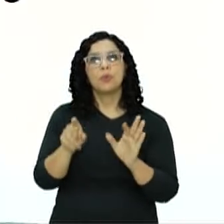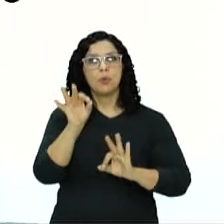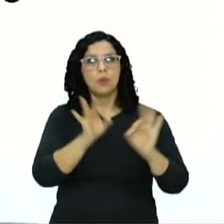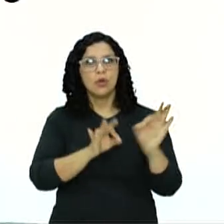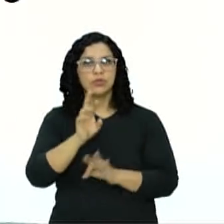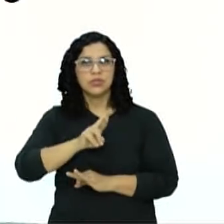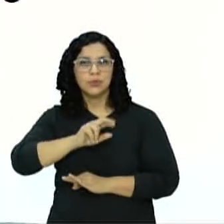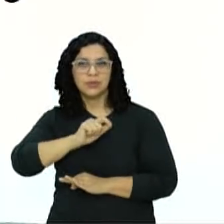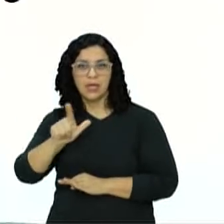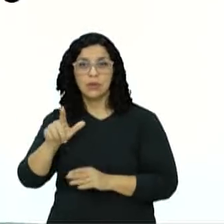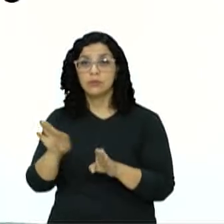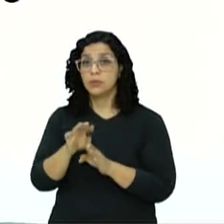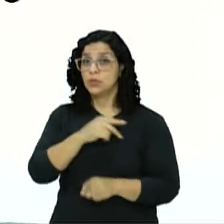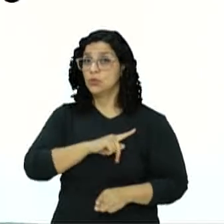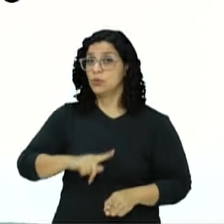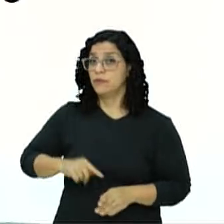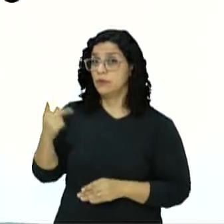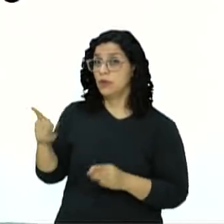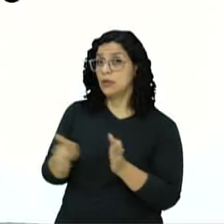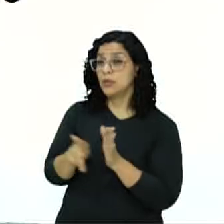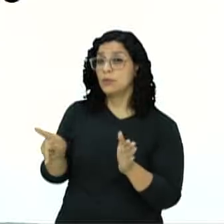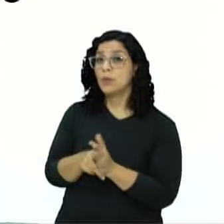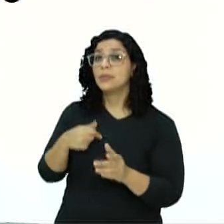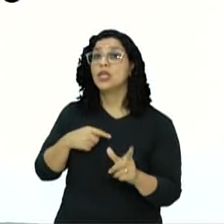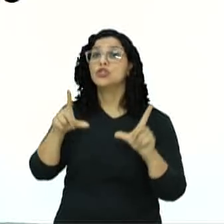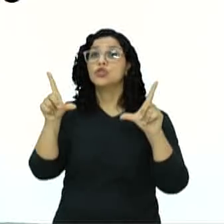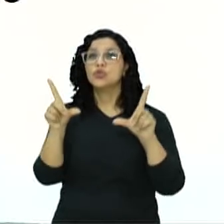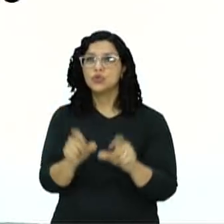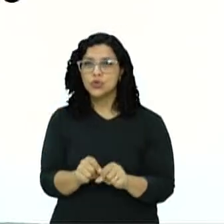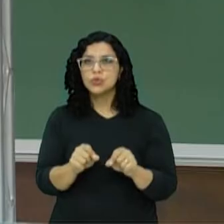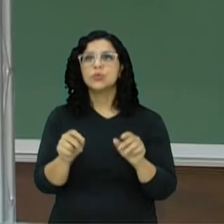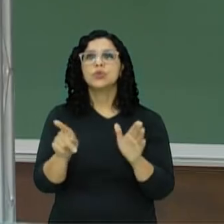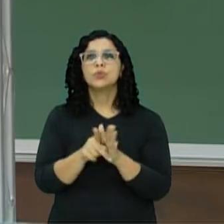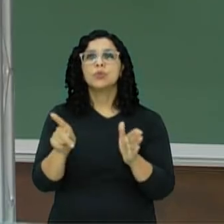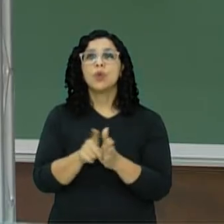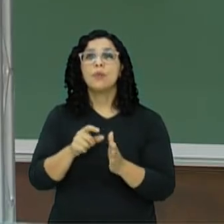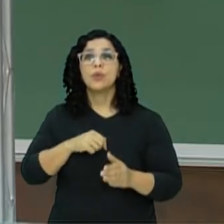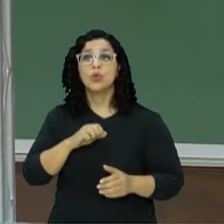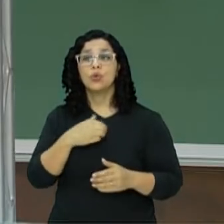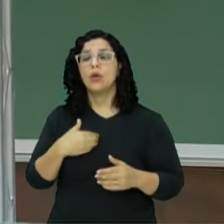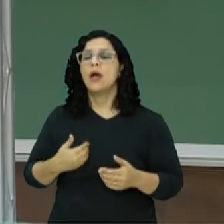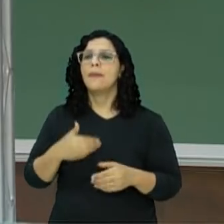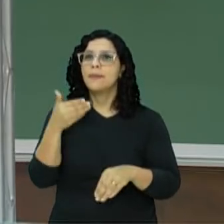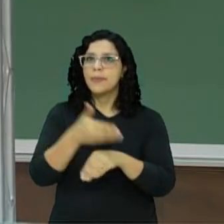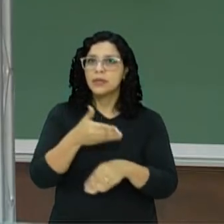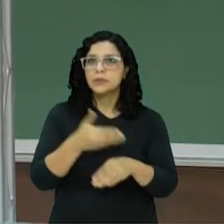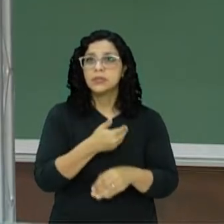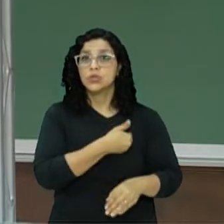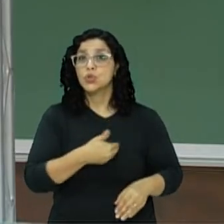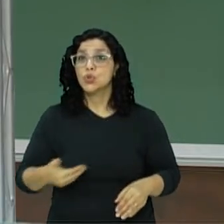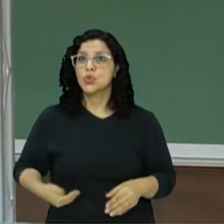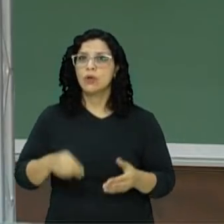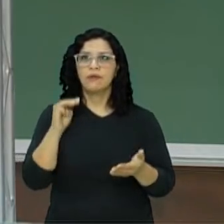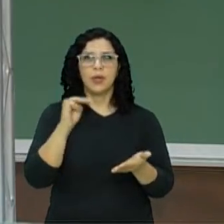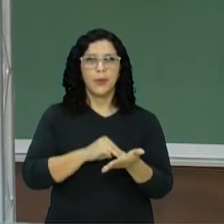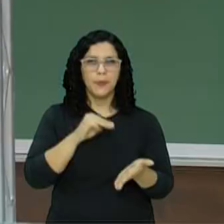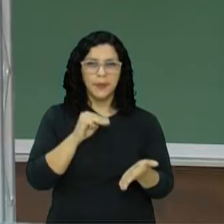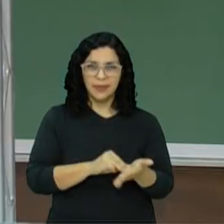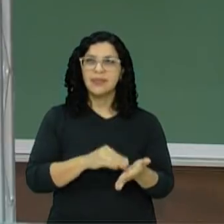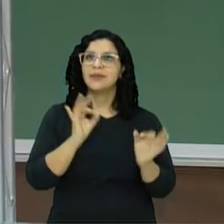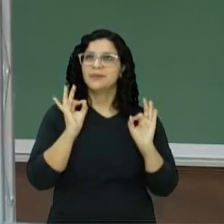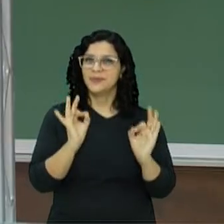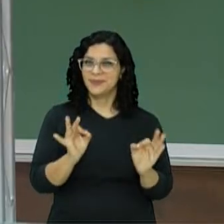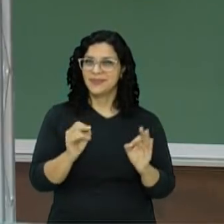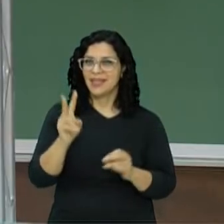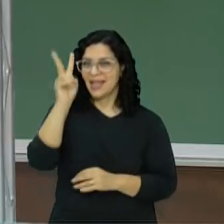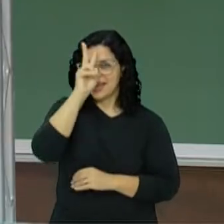viu que o governo dele ficou marcado pela diminuição estatal na economia, interferência menor do Estado